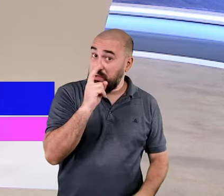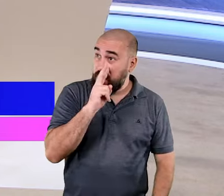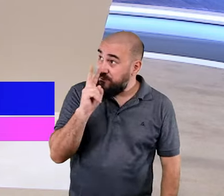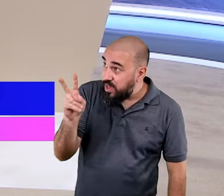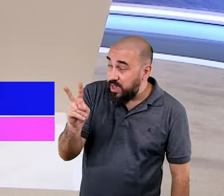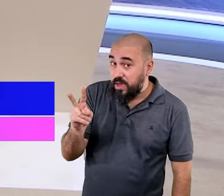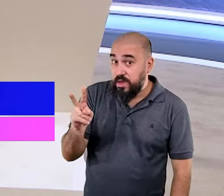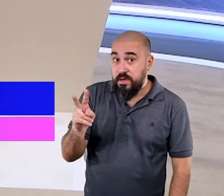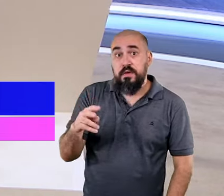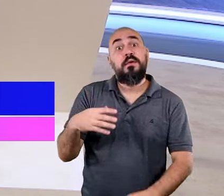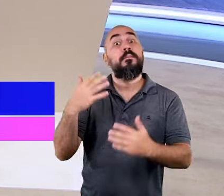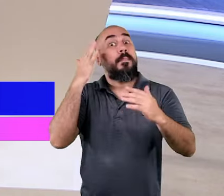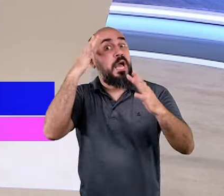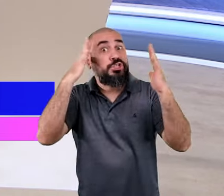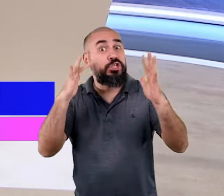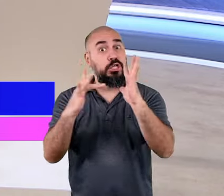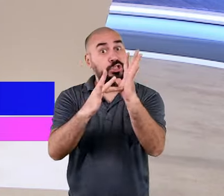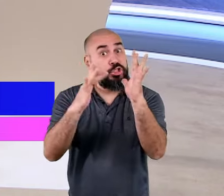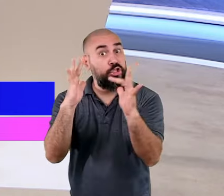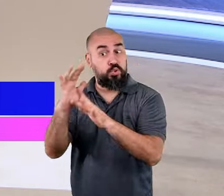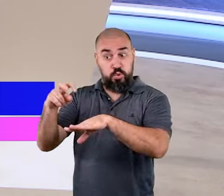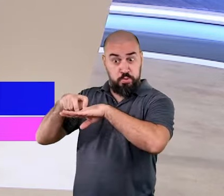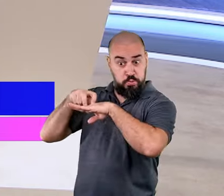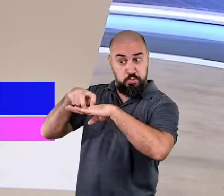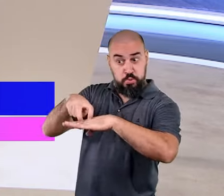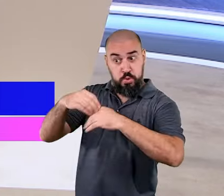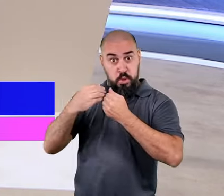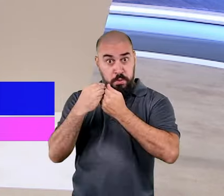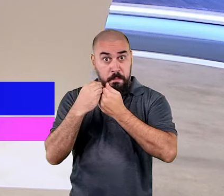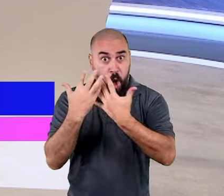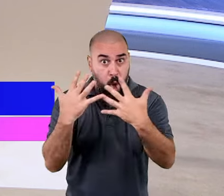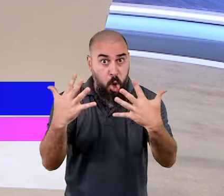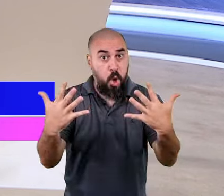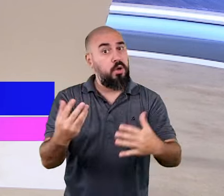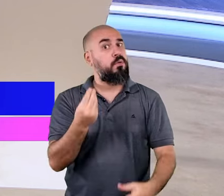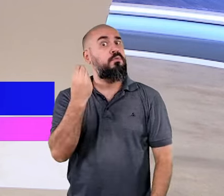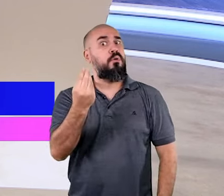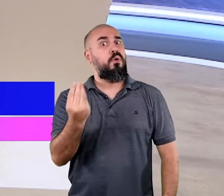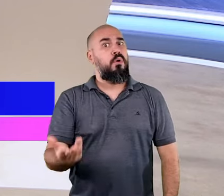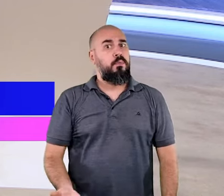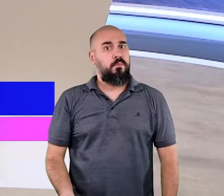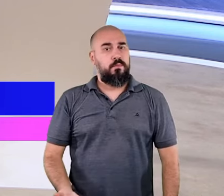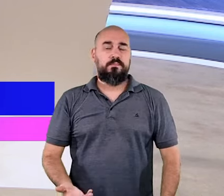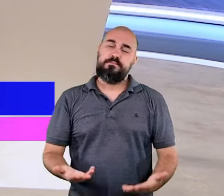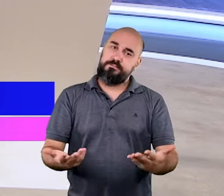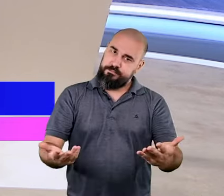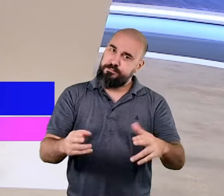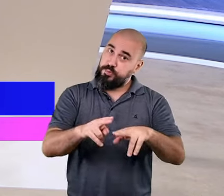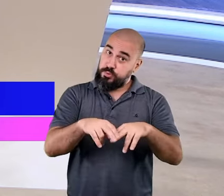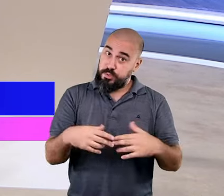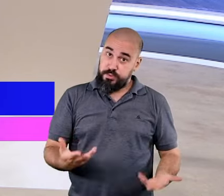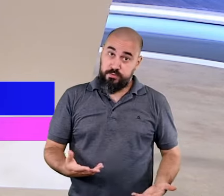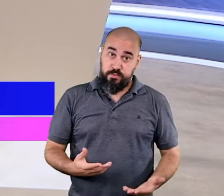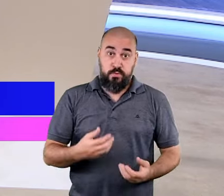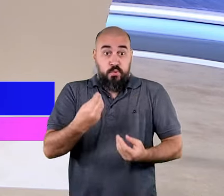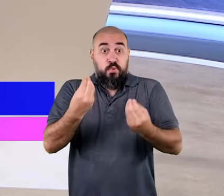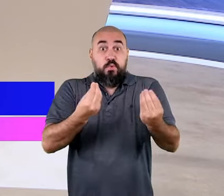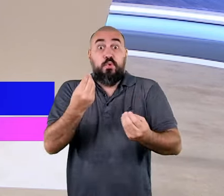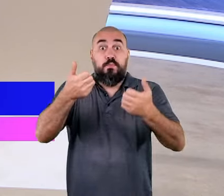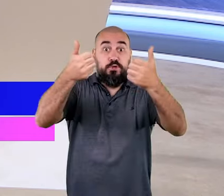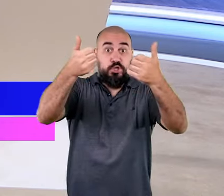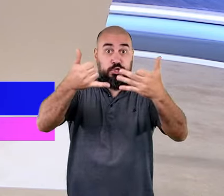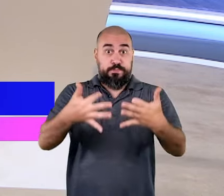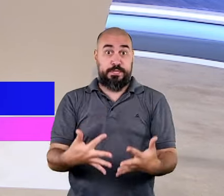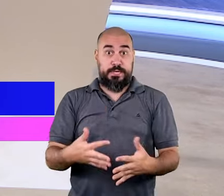da glória em si, que será a volta de Cristo Jesus. É por isso que não tem palavras, é por isso que não dá para